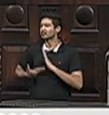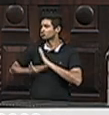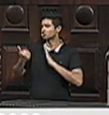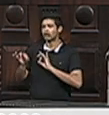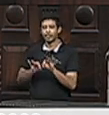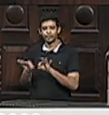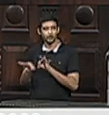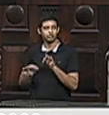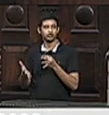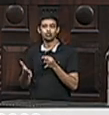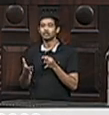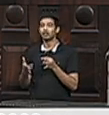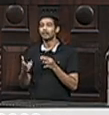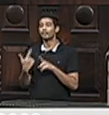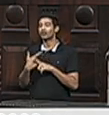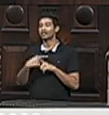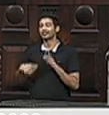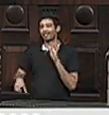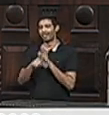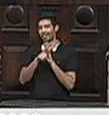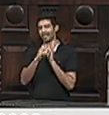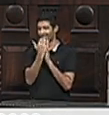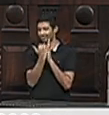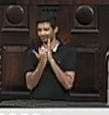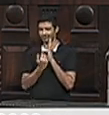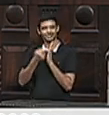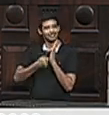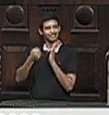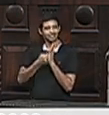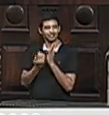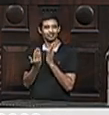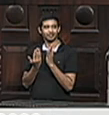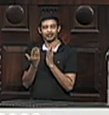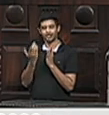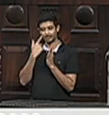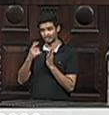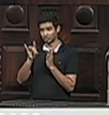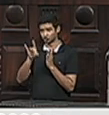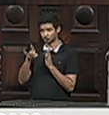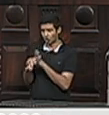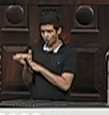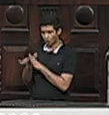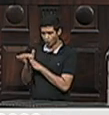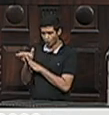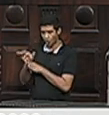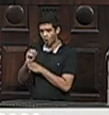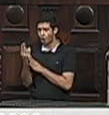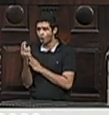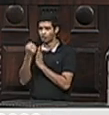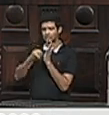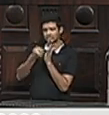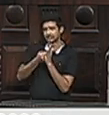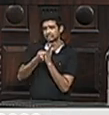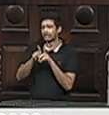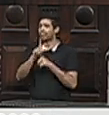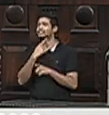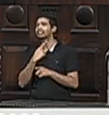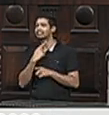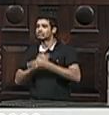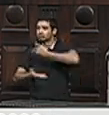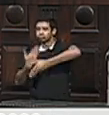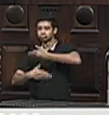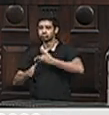presidente, nós apresentamos emendas a esse projeto e eu acho que, na verdade, o mais adequado, eu queria fazer aqui essa proposta para a liderança do